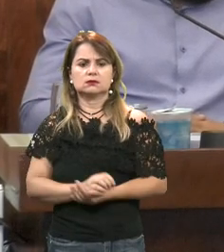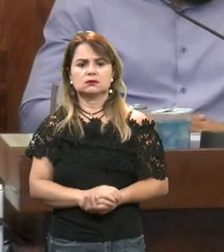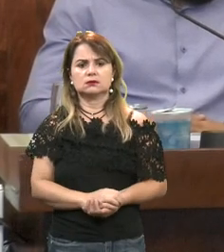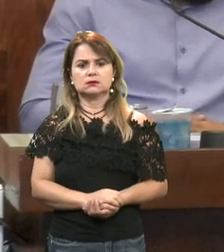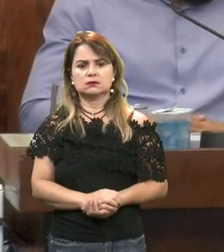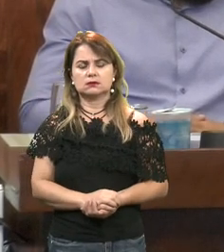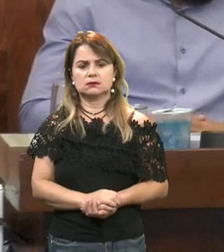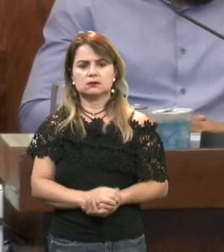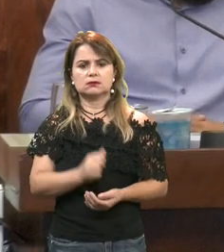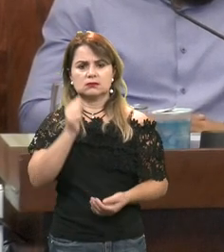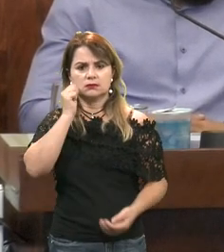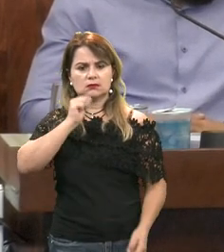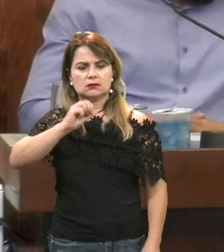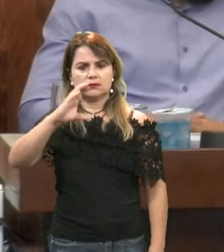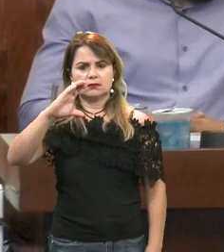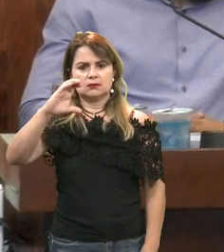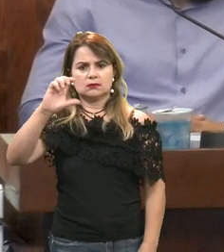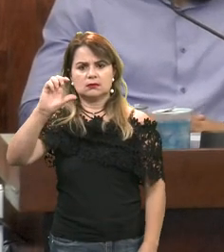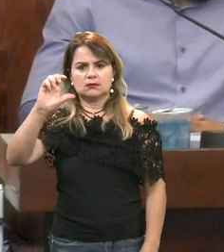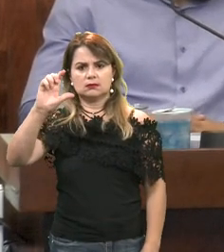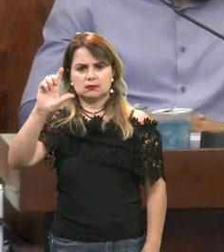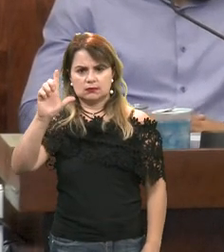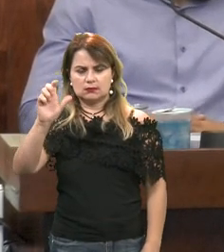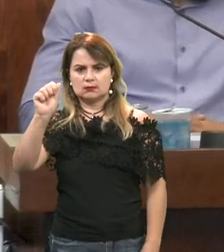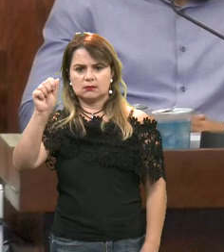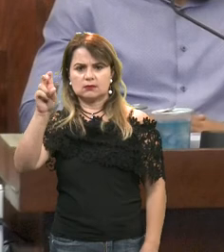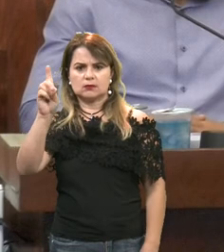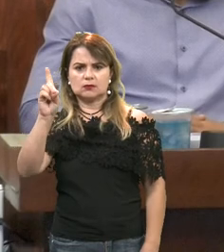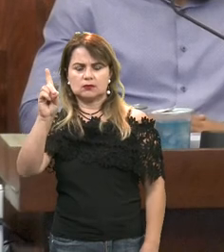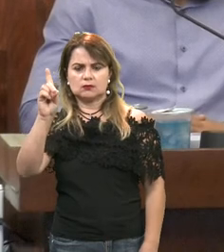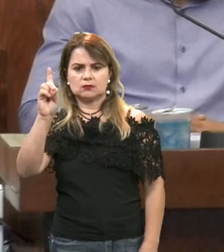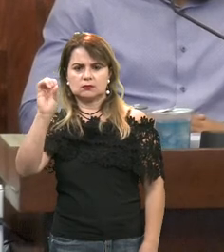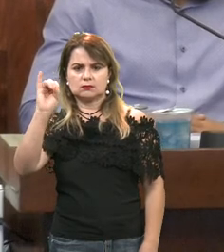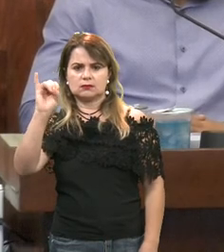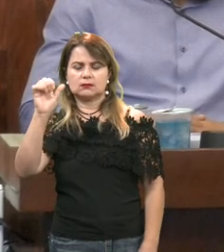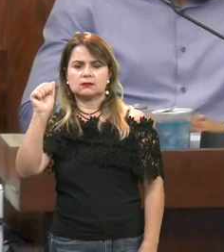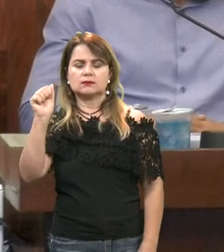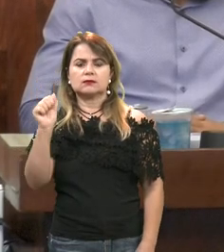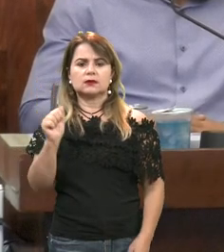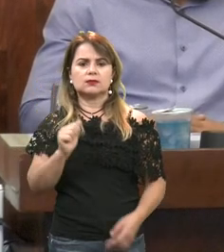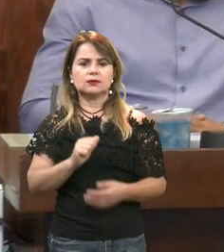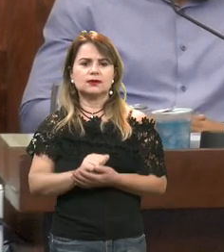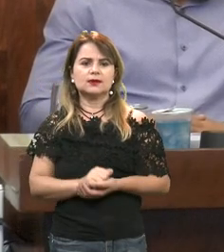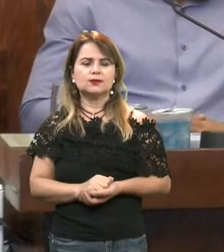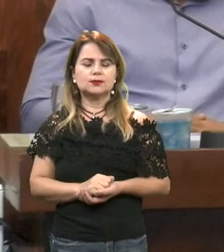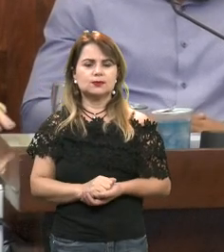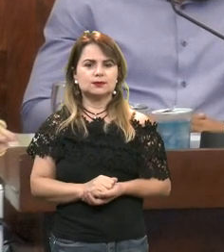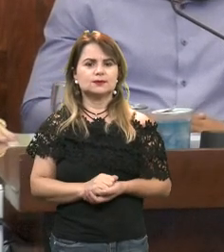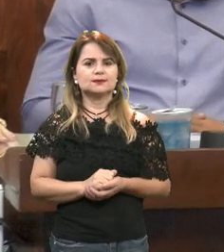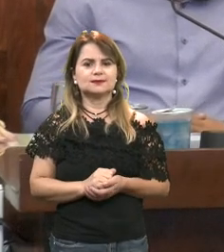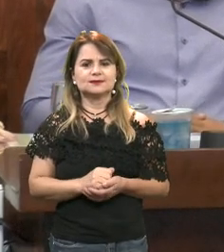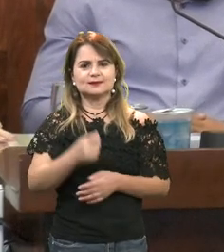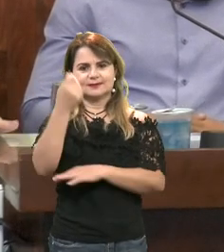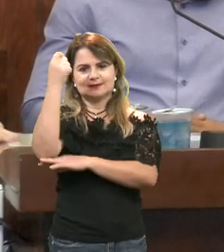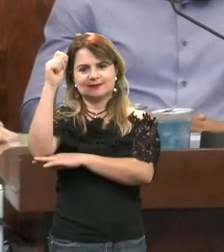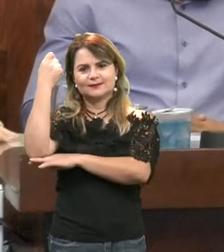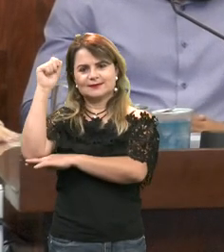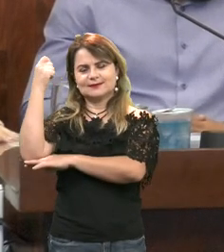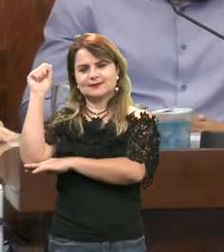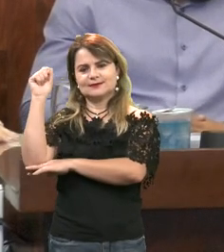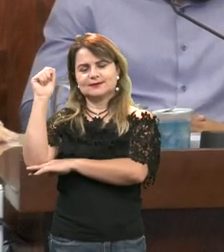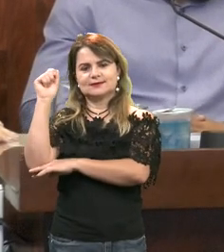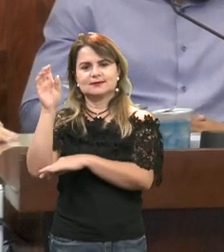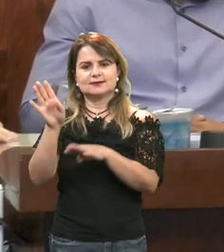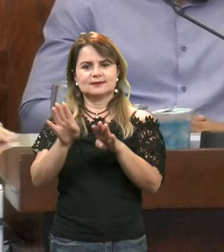A Cláudia Marim Pereira Castelazzi, presidente vitalícia da Associação Anjos Guerreiros. Ao